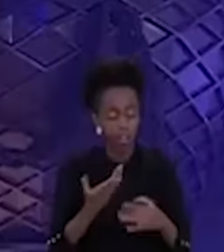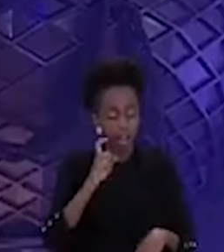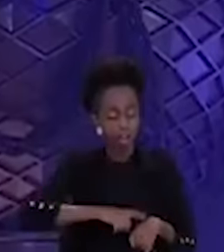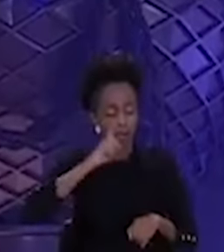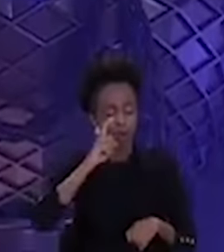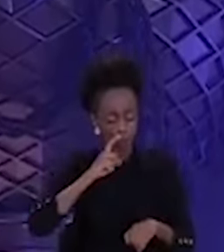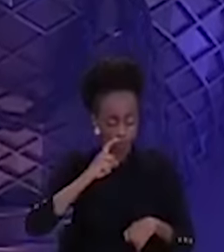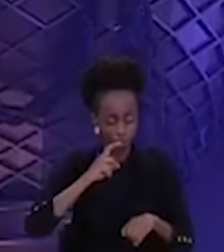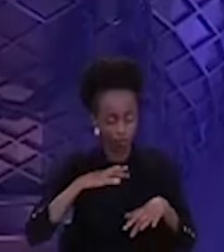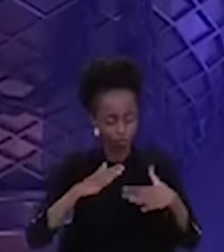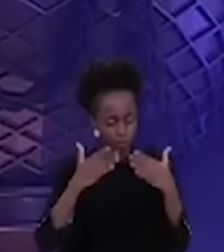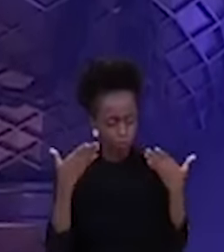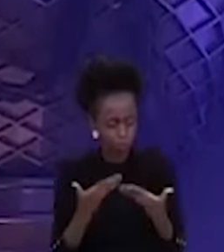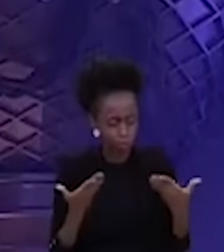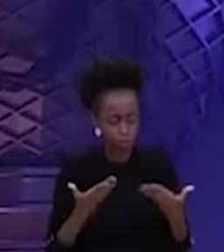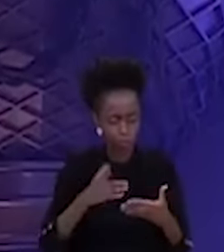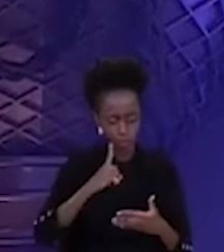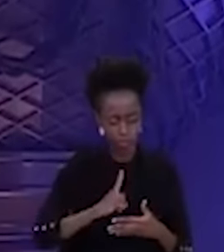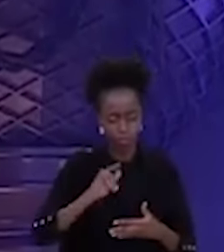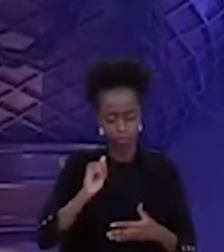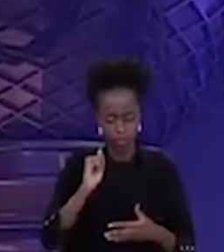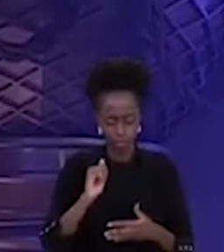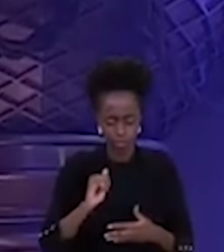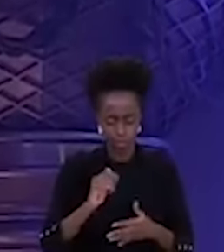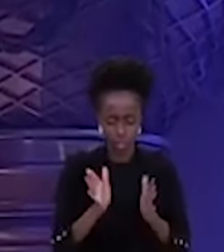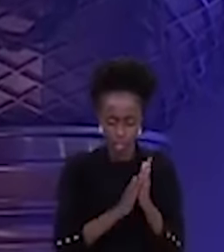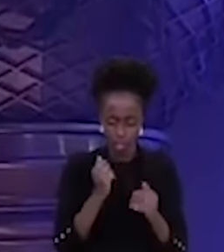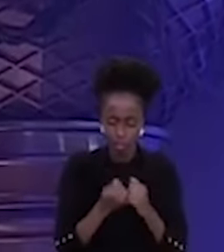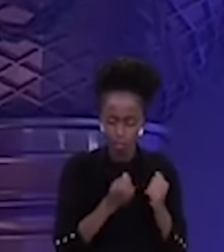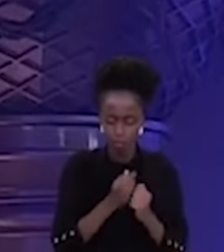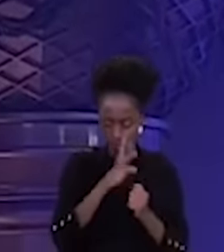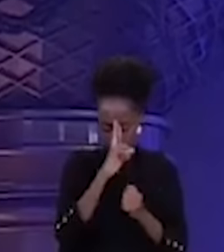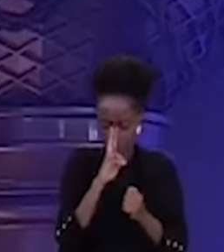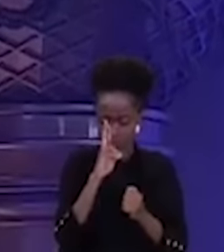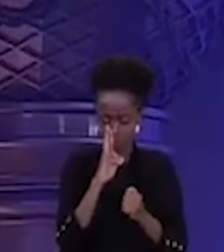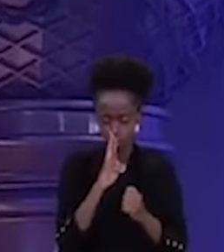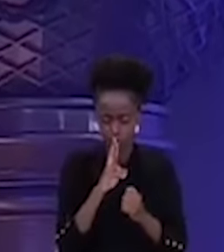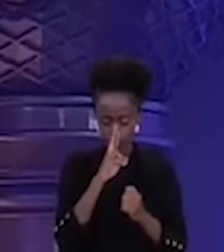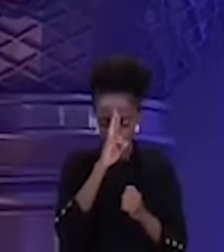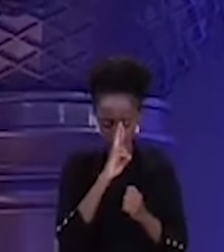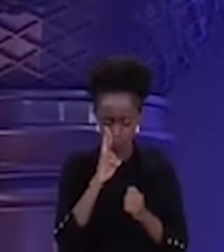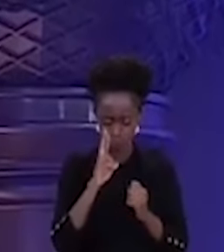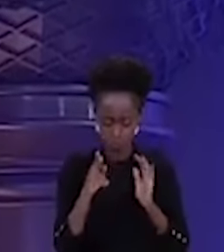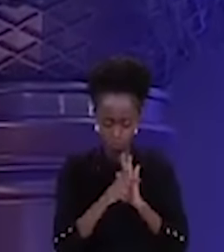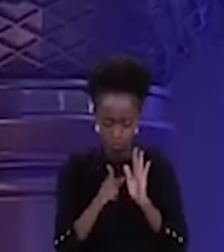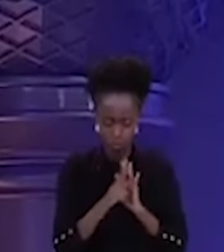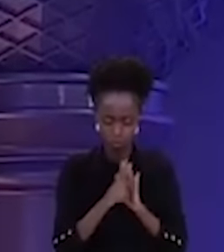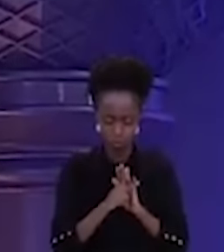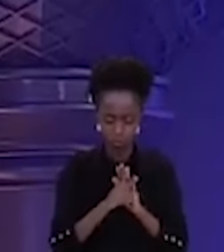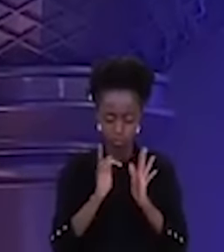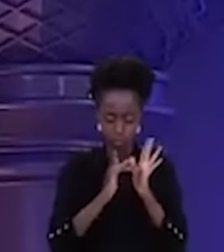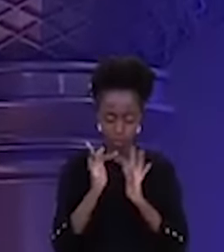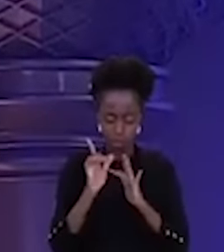hora. Hoje, meu Pai, é o dia. Aleluia. Ele que esteve na tua casa hoje pela